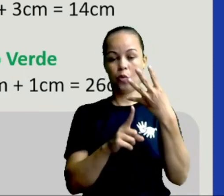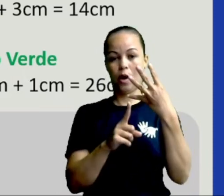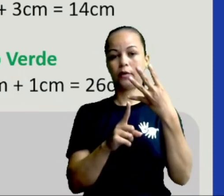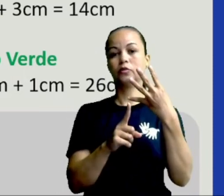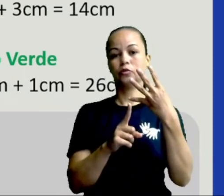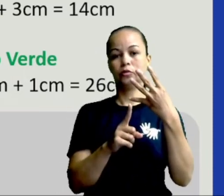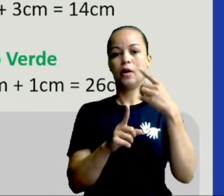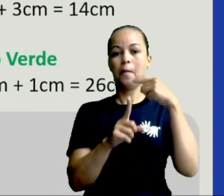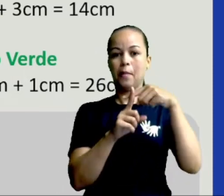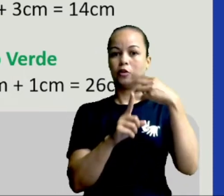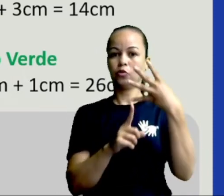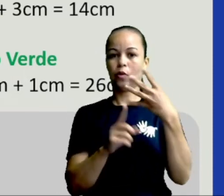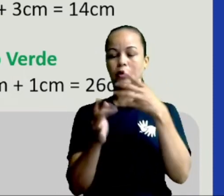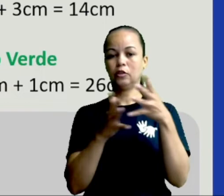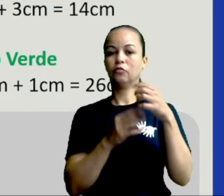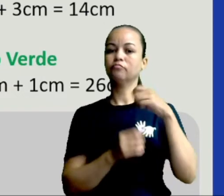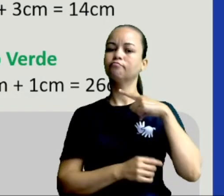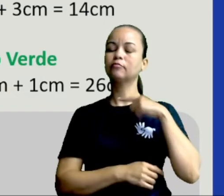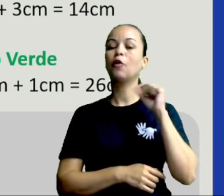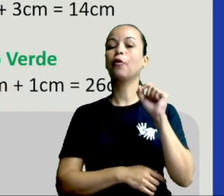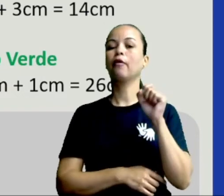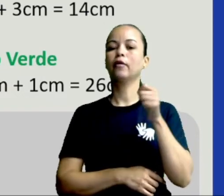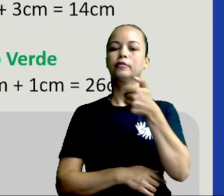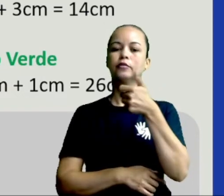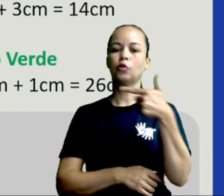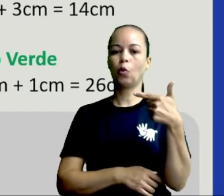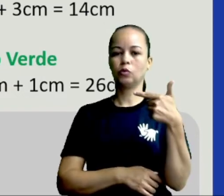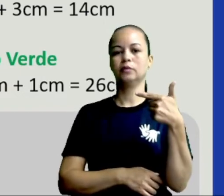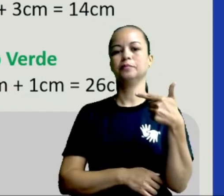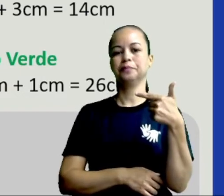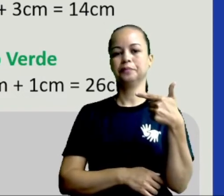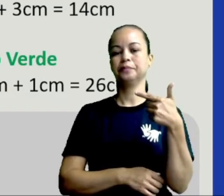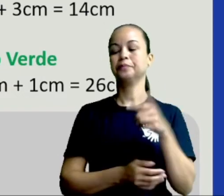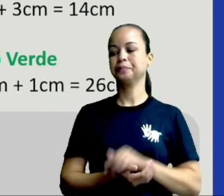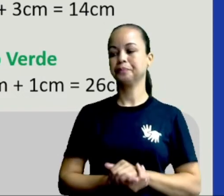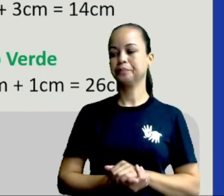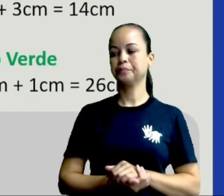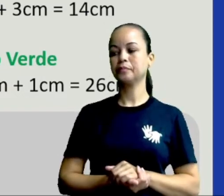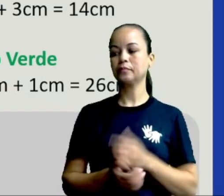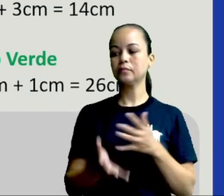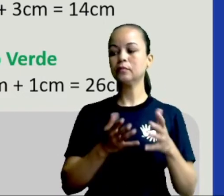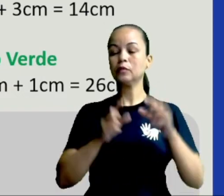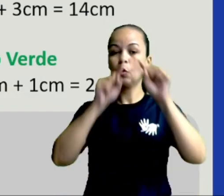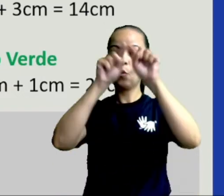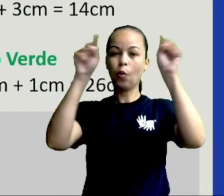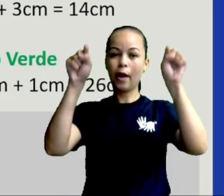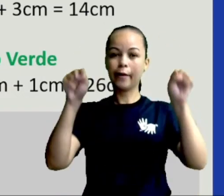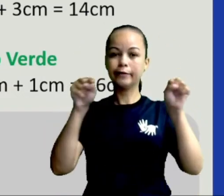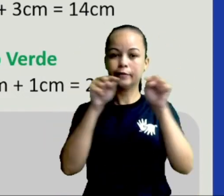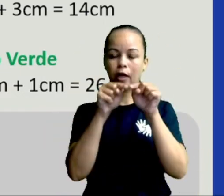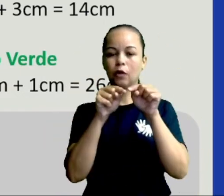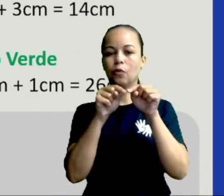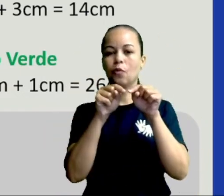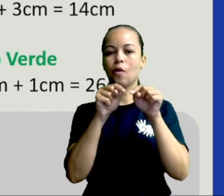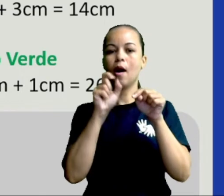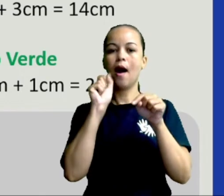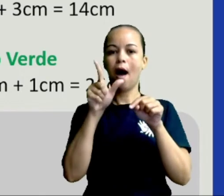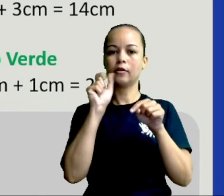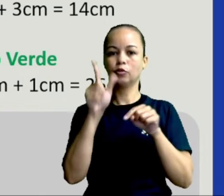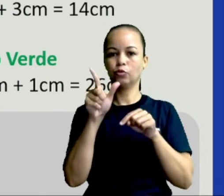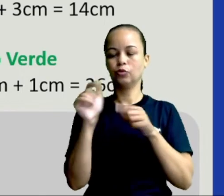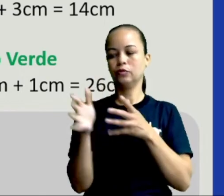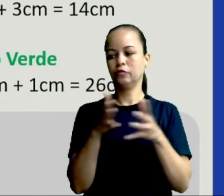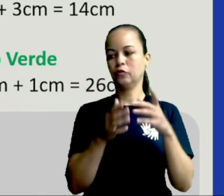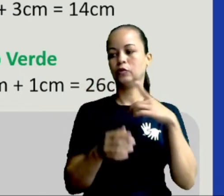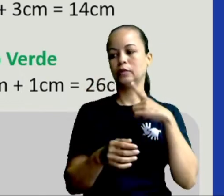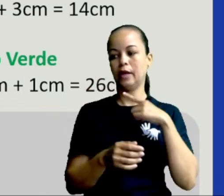4 mais 4 mais 4, eu vou ter 12, certo? Fui para o retângulo azul. Que representação eu fiz? 2